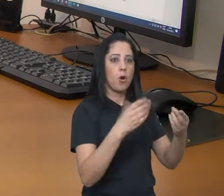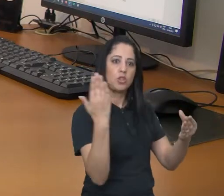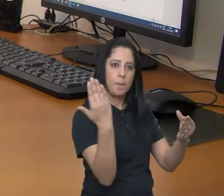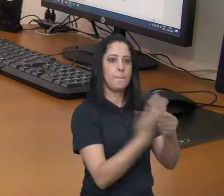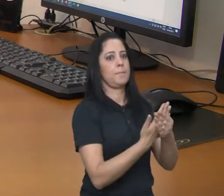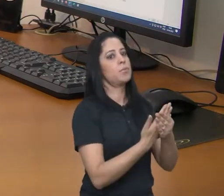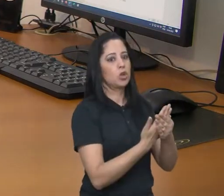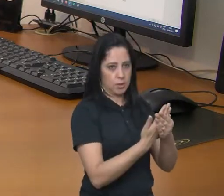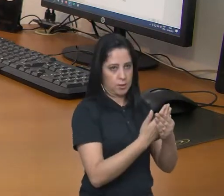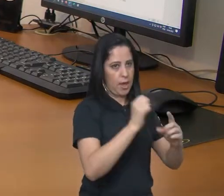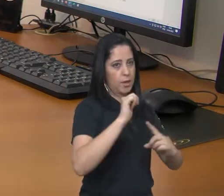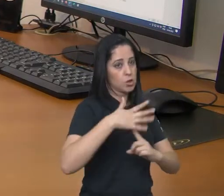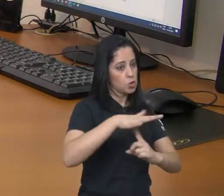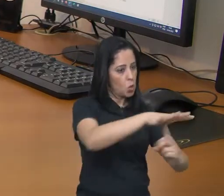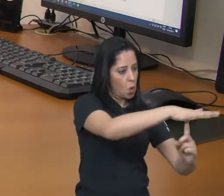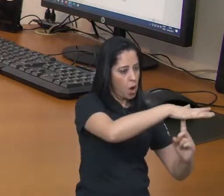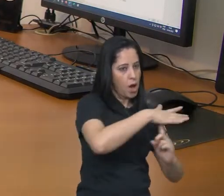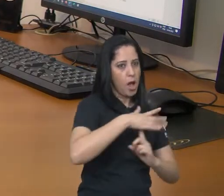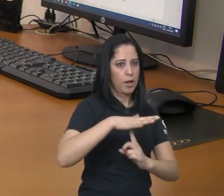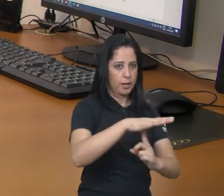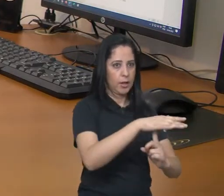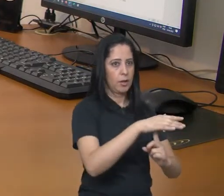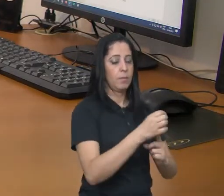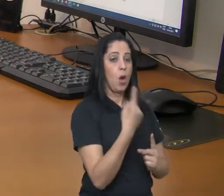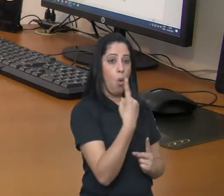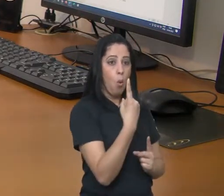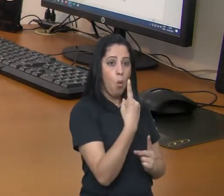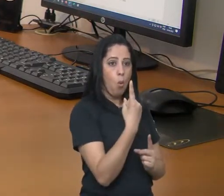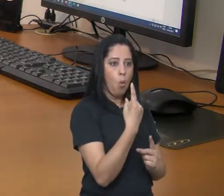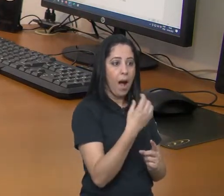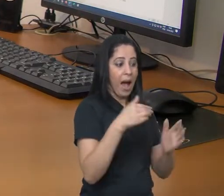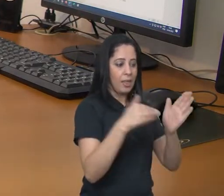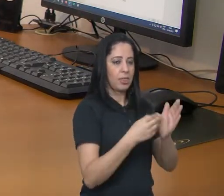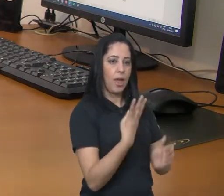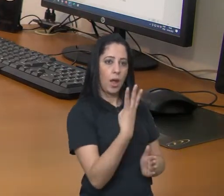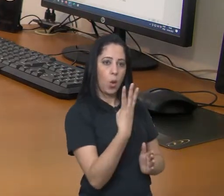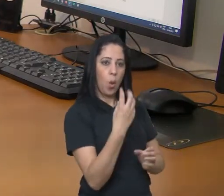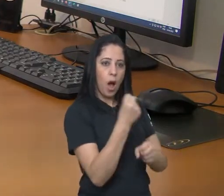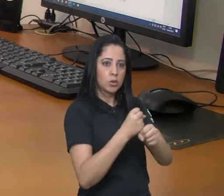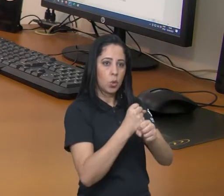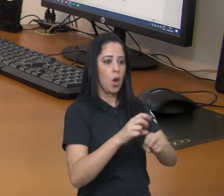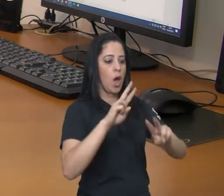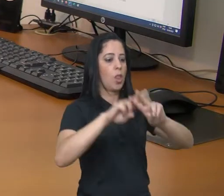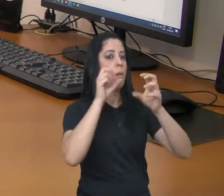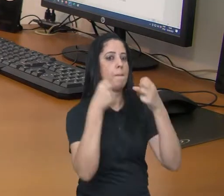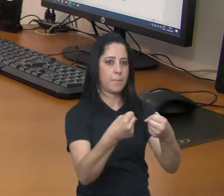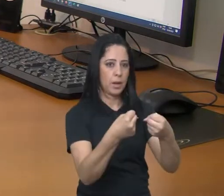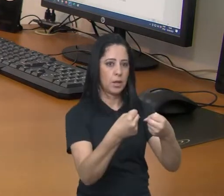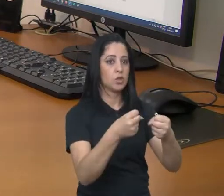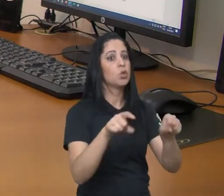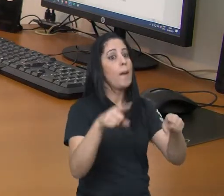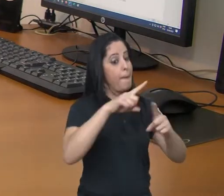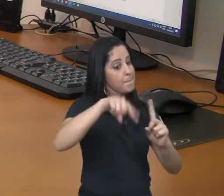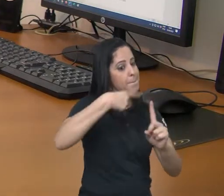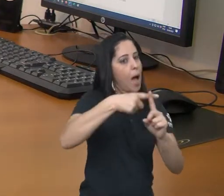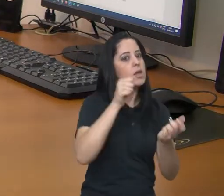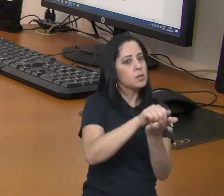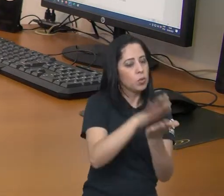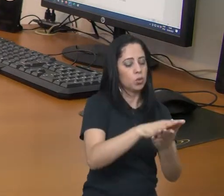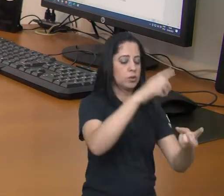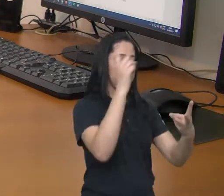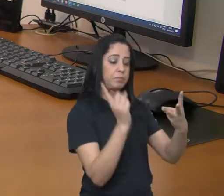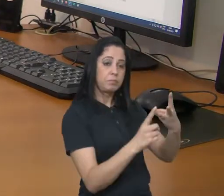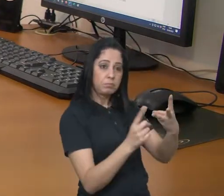ela pode ser processada por um crime ambiental e ter uma pena de 1 a 4 anos de detenção mais